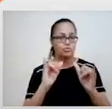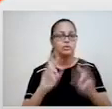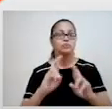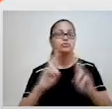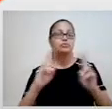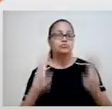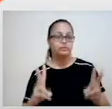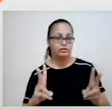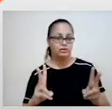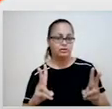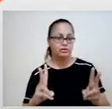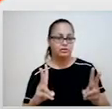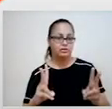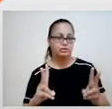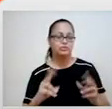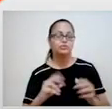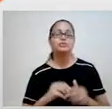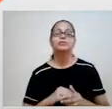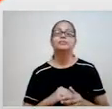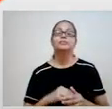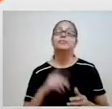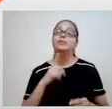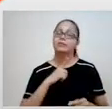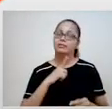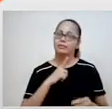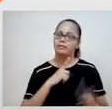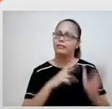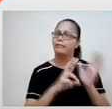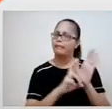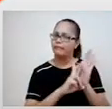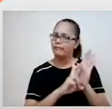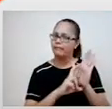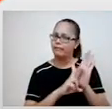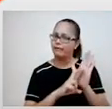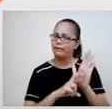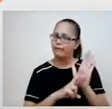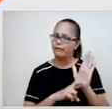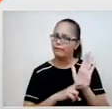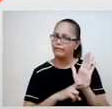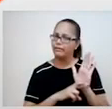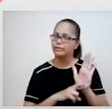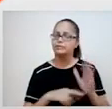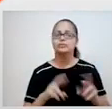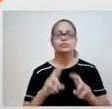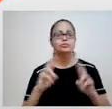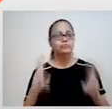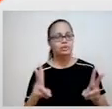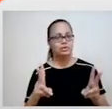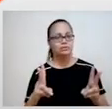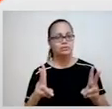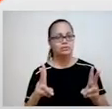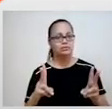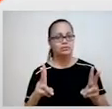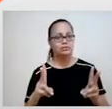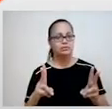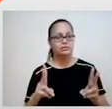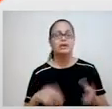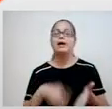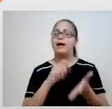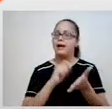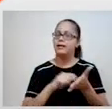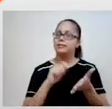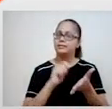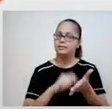para escrever exatamente do jeito que nós falamos, existem regras que são diferentes. E aí, então, a